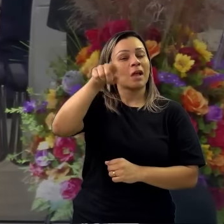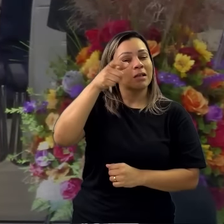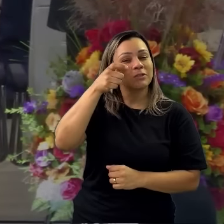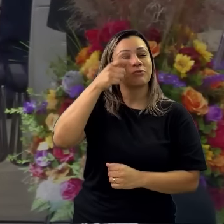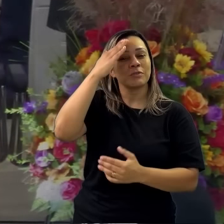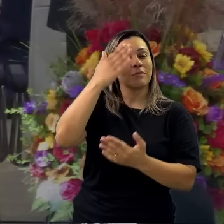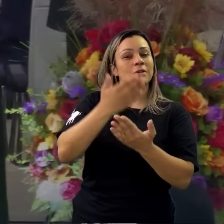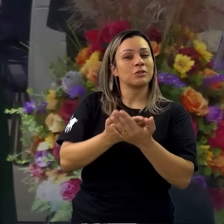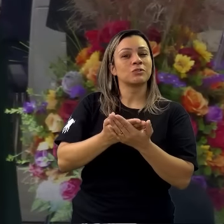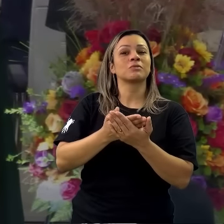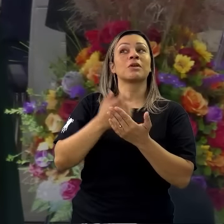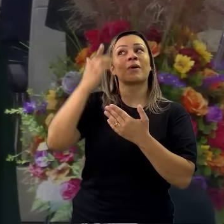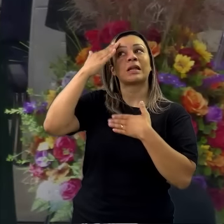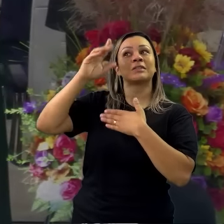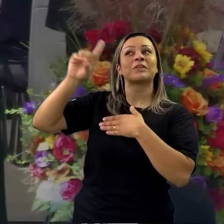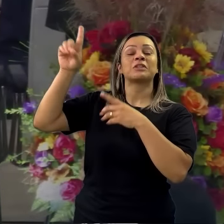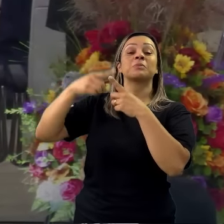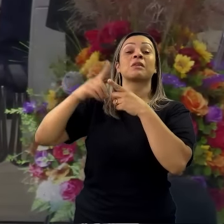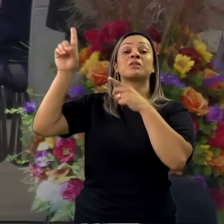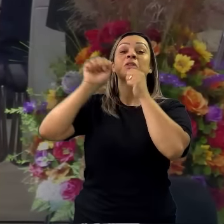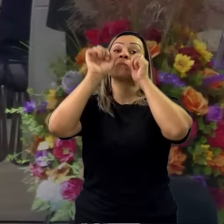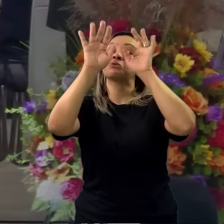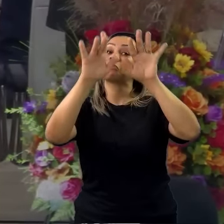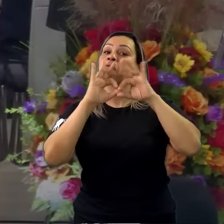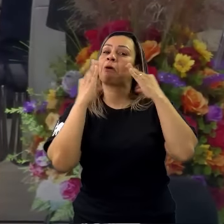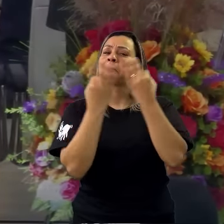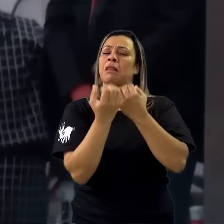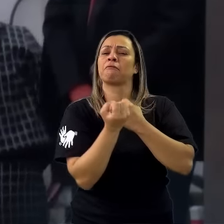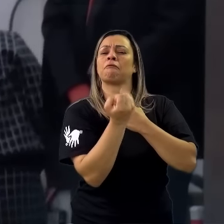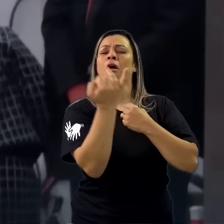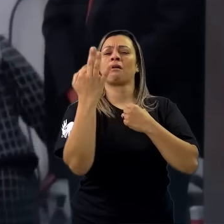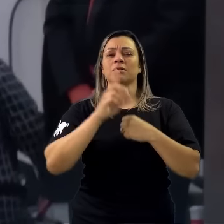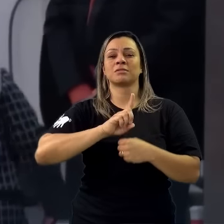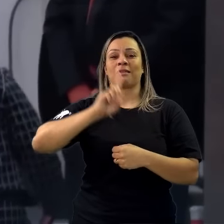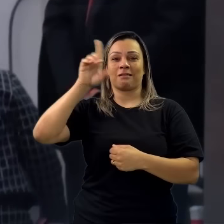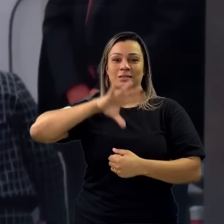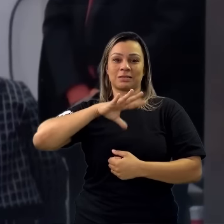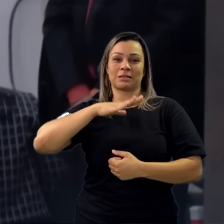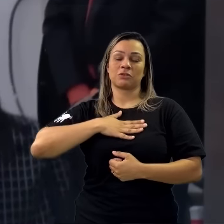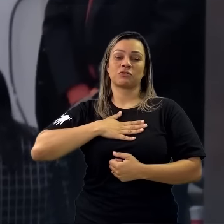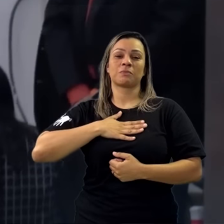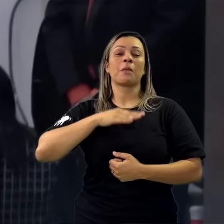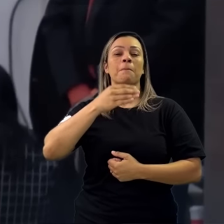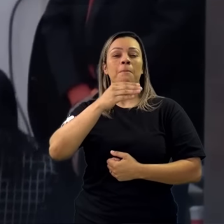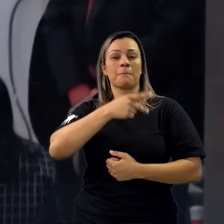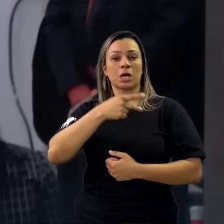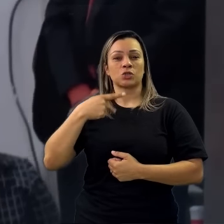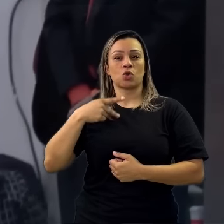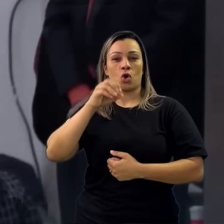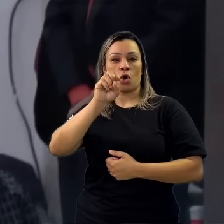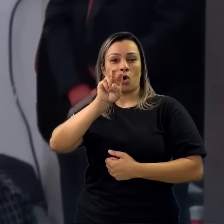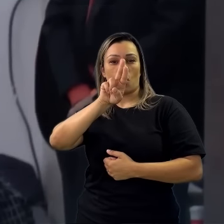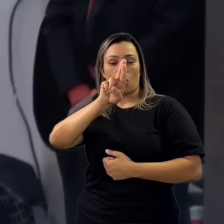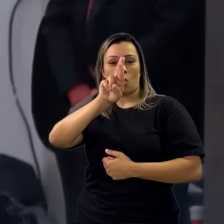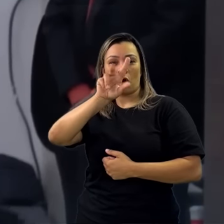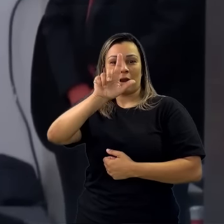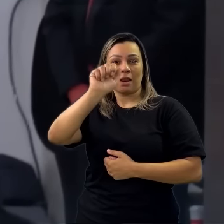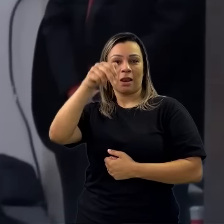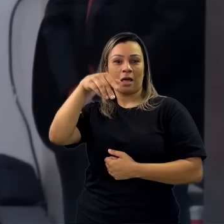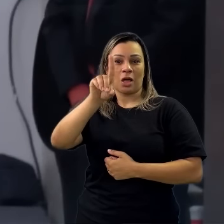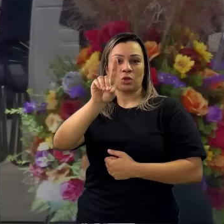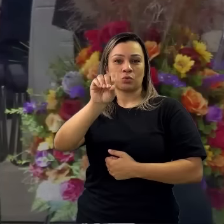famílias naquele lugar e Eu louvo a Deus por isso Como disse o pastor Orlando em cada país o ministério disse nós